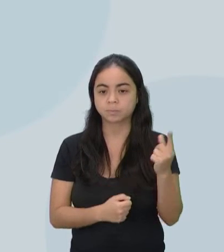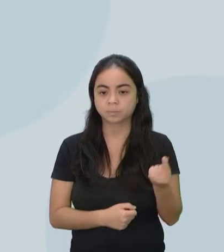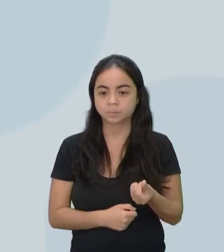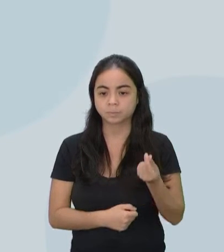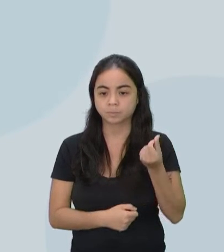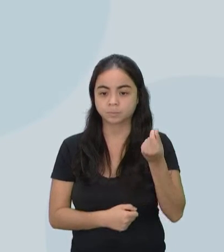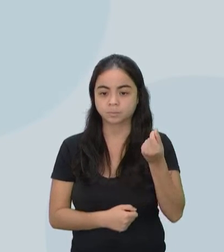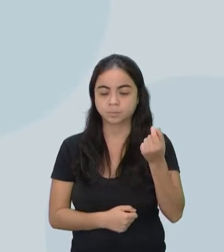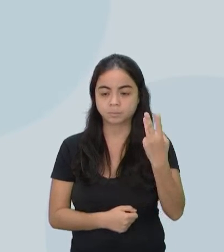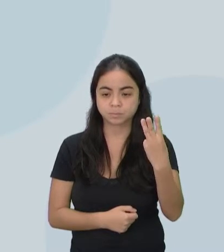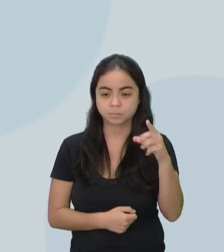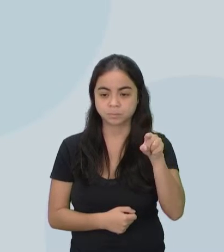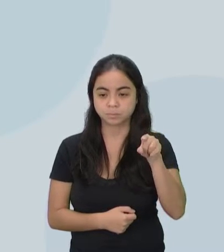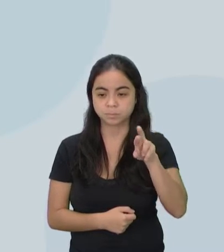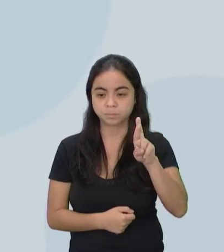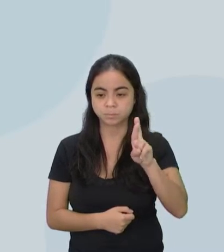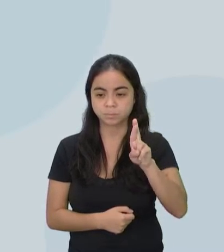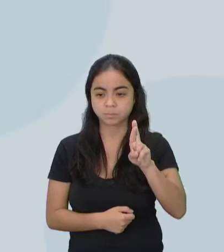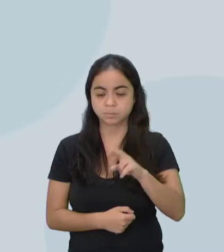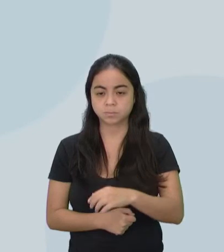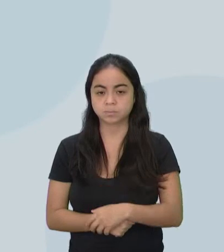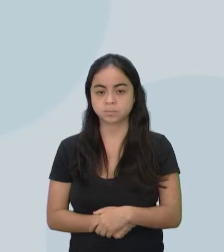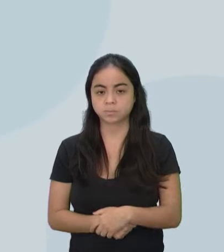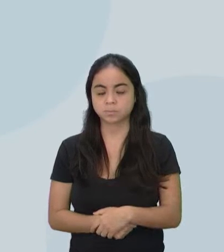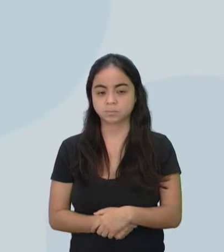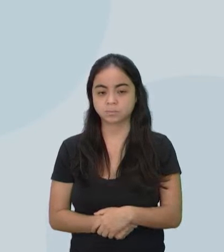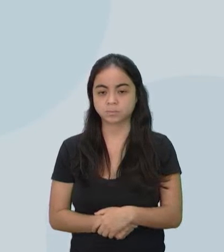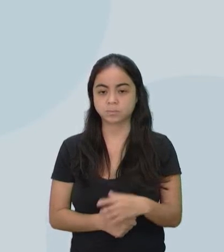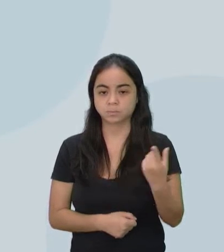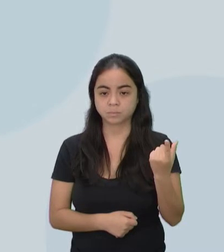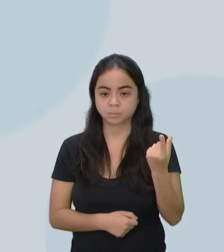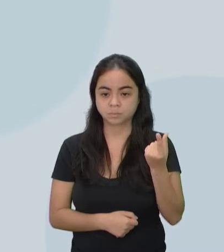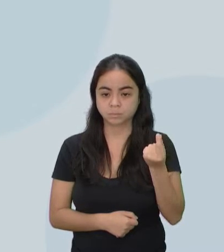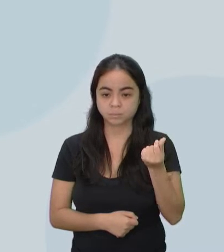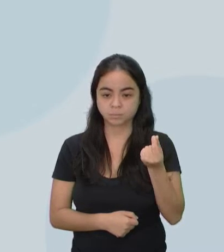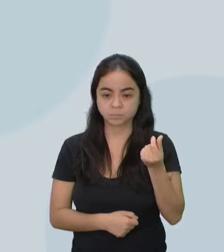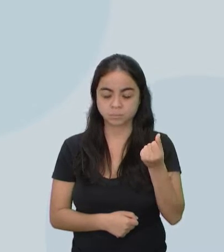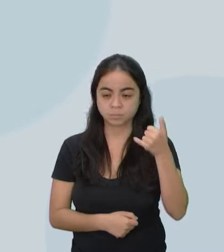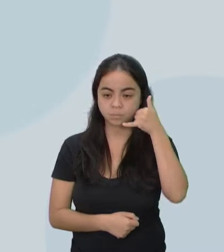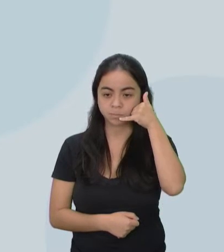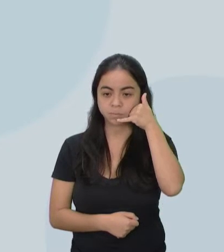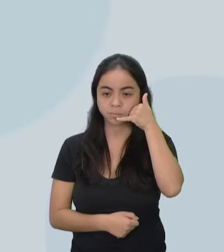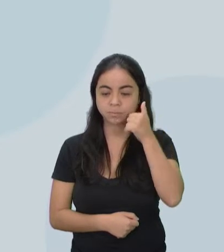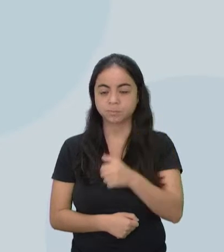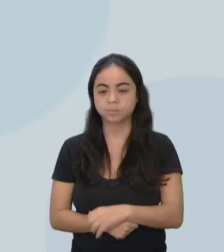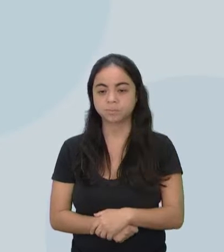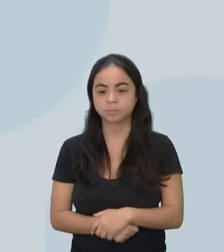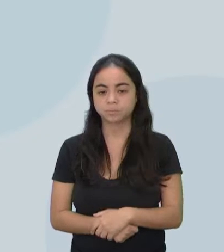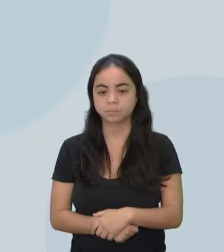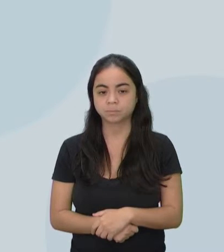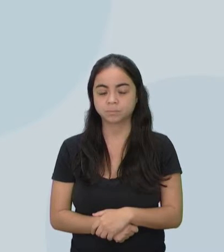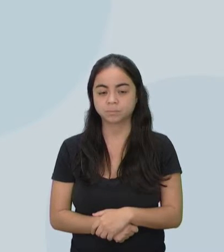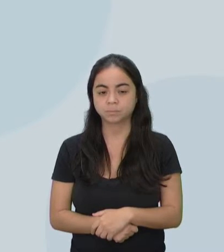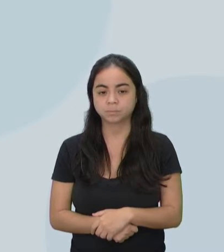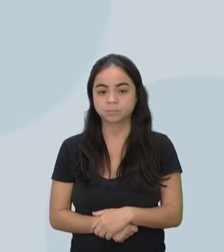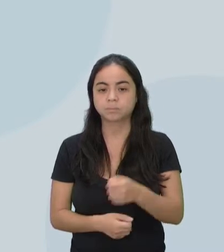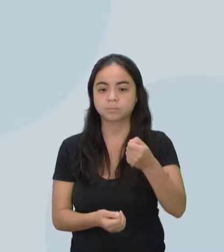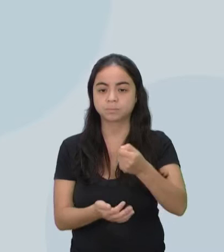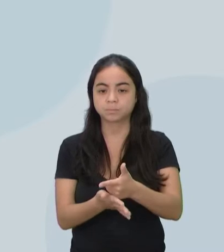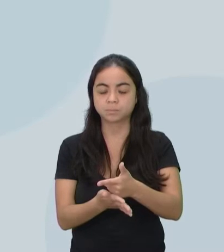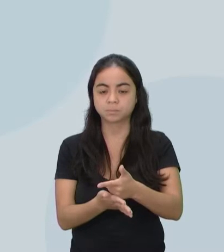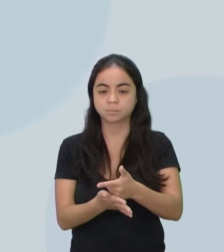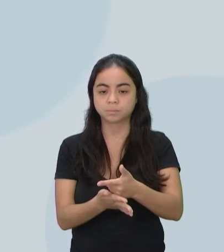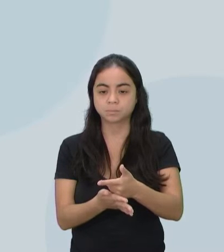de R$ 3.000, que é o valor do celular menos um centavo, a ser pago somente